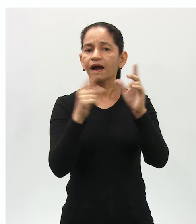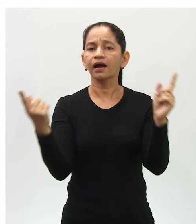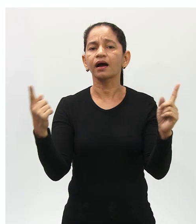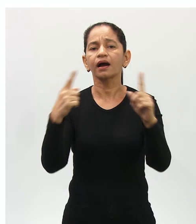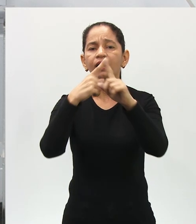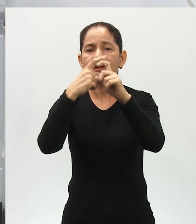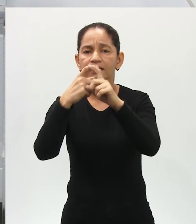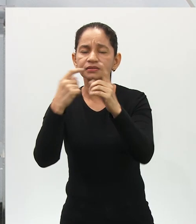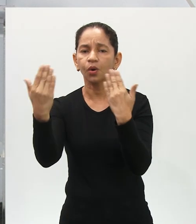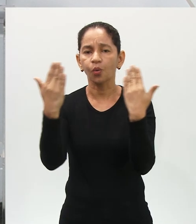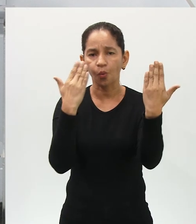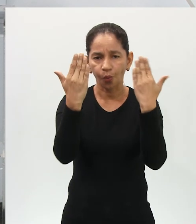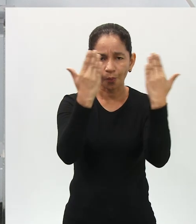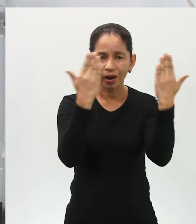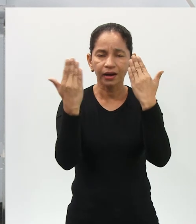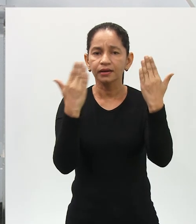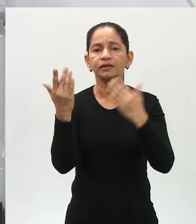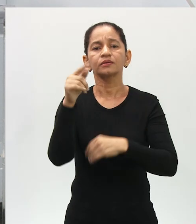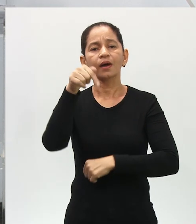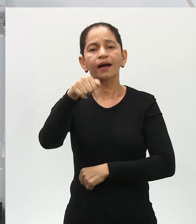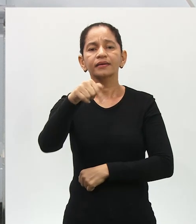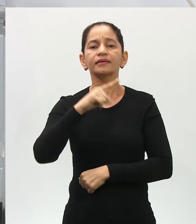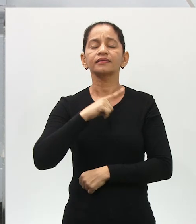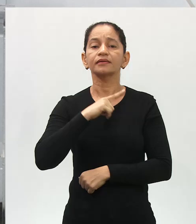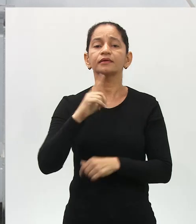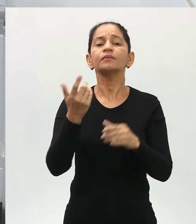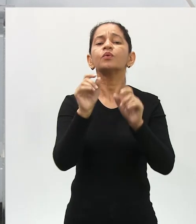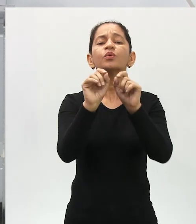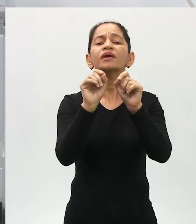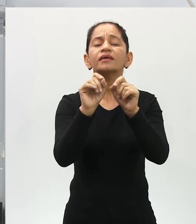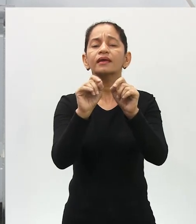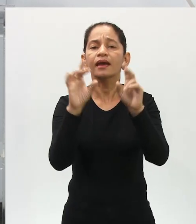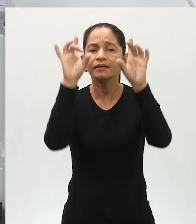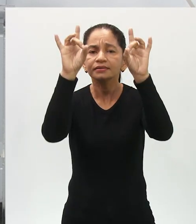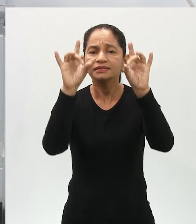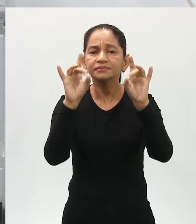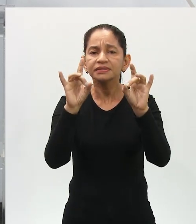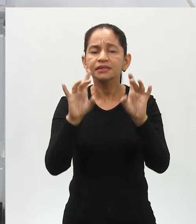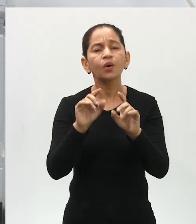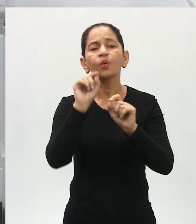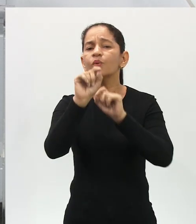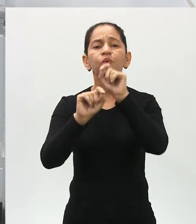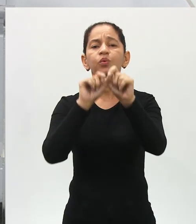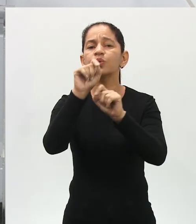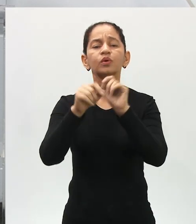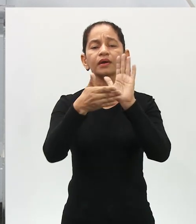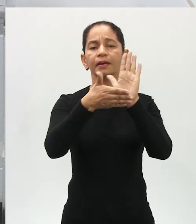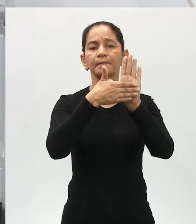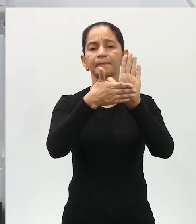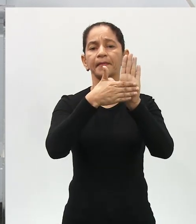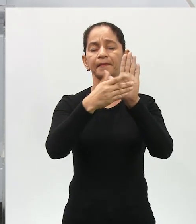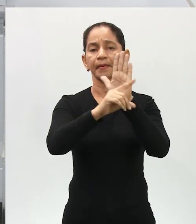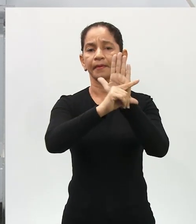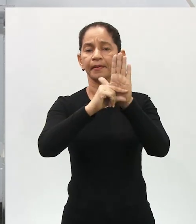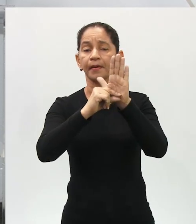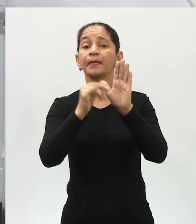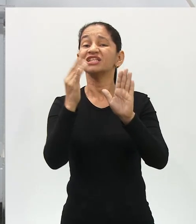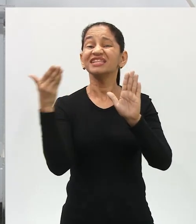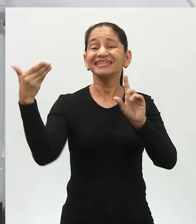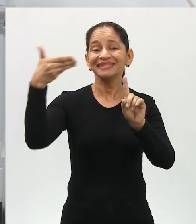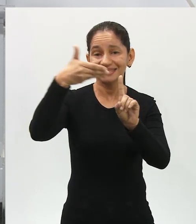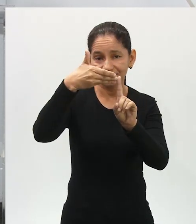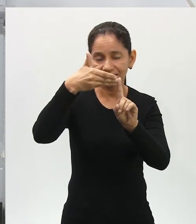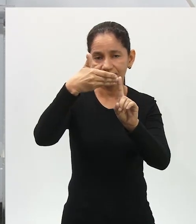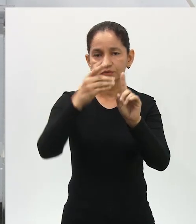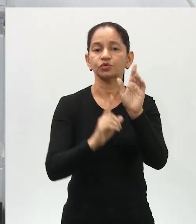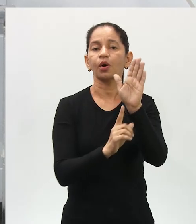fazendo relação com outros temas que a gente estudou, a lei da exclusividade. Na Lei Orçamentária Anual, nós vamos tratar apenas das receitas e